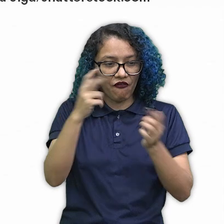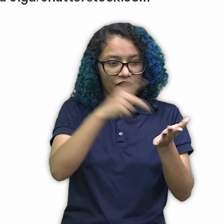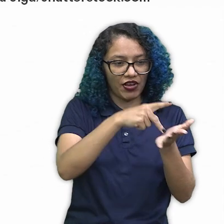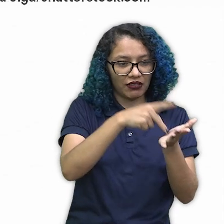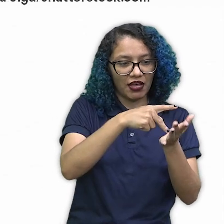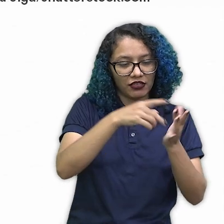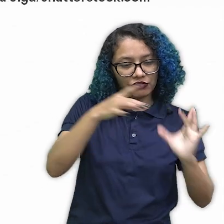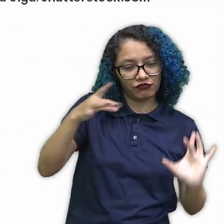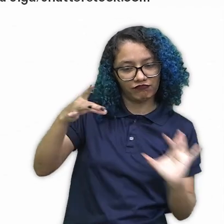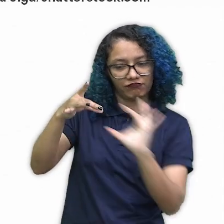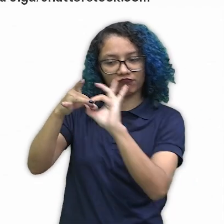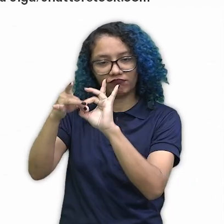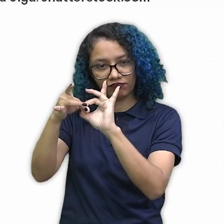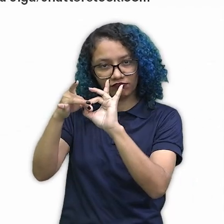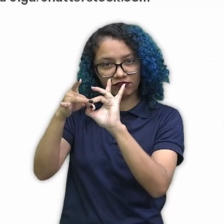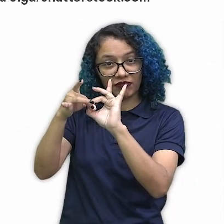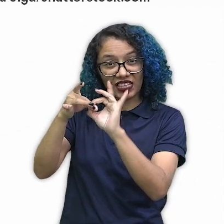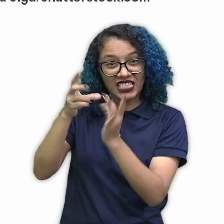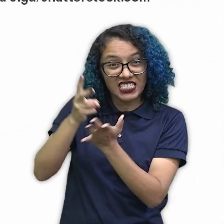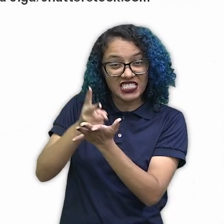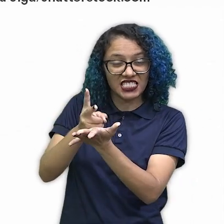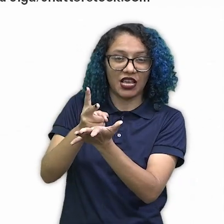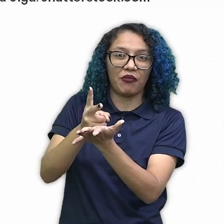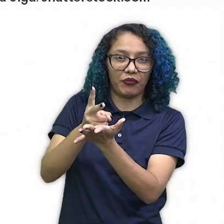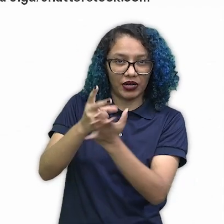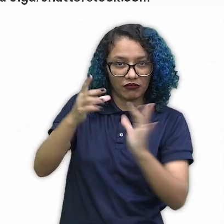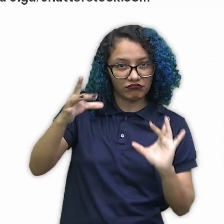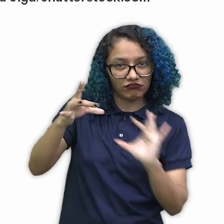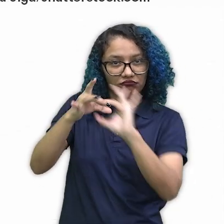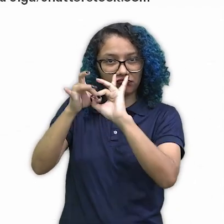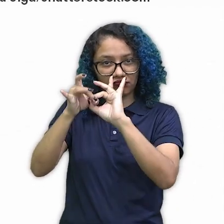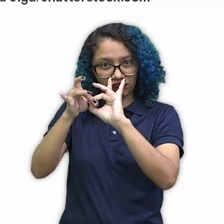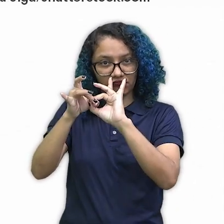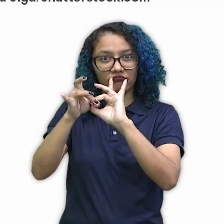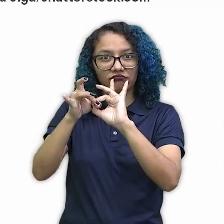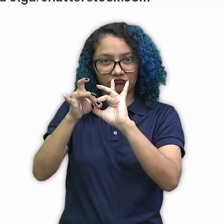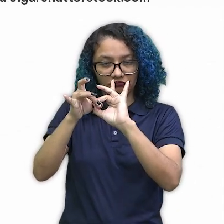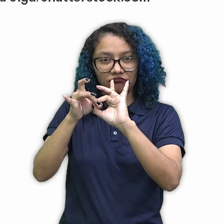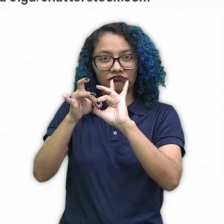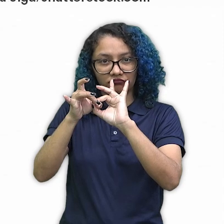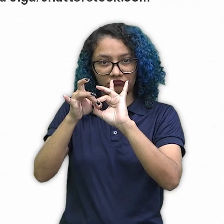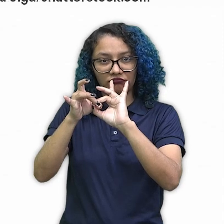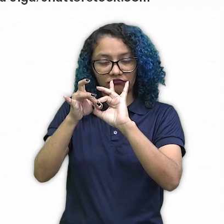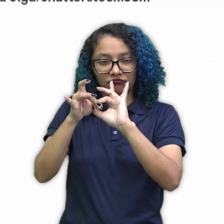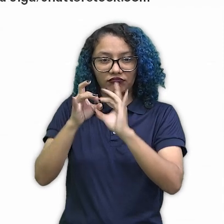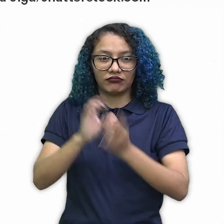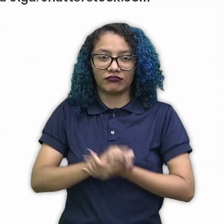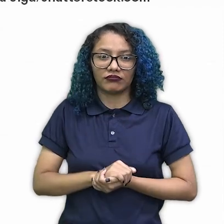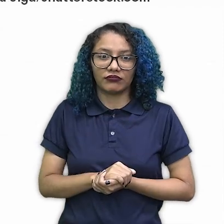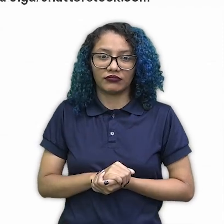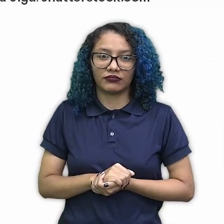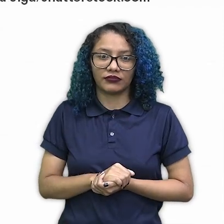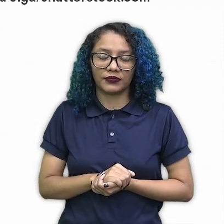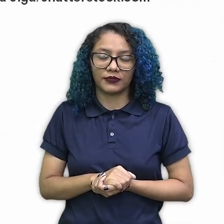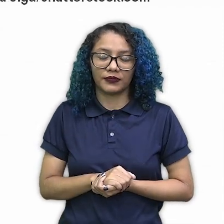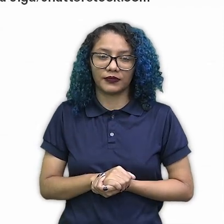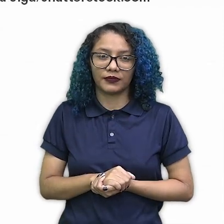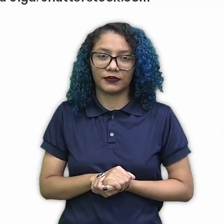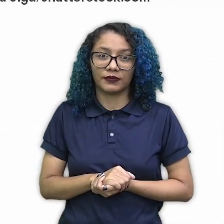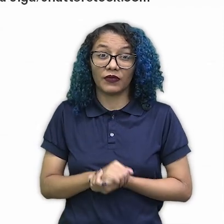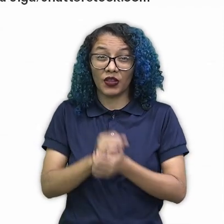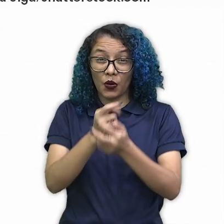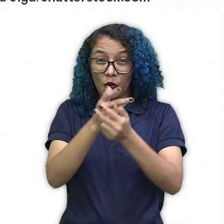verdade está ligada a este acontecimento em si. Ou seja, aquilo qualificado de verdadeiro